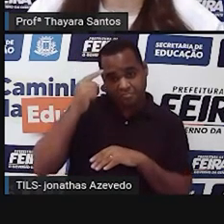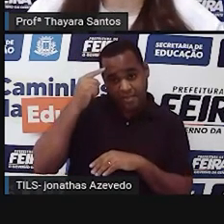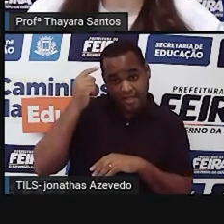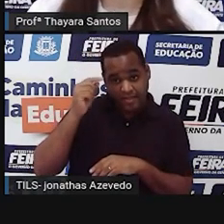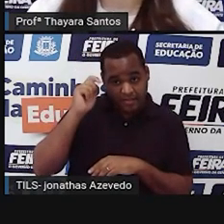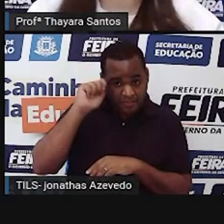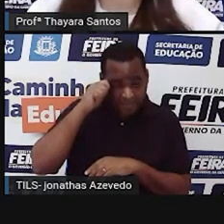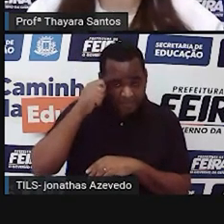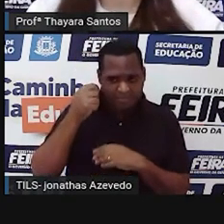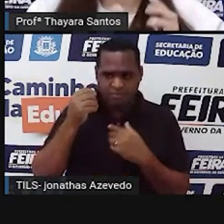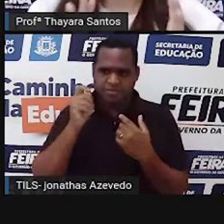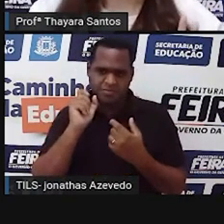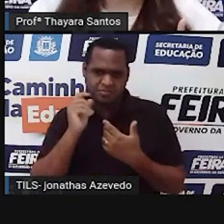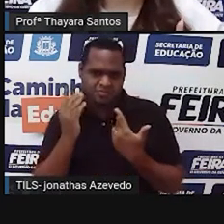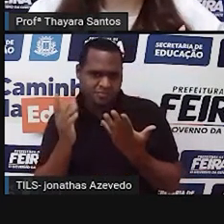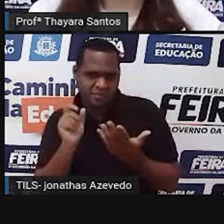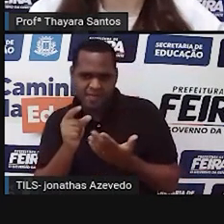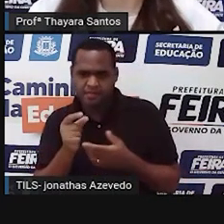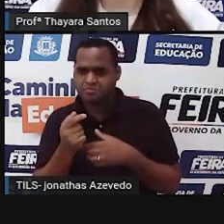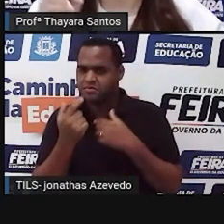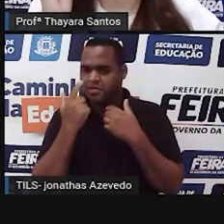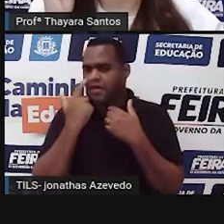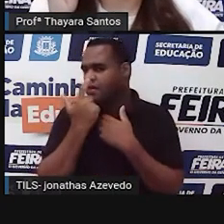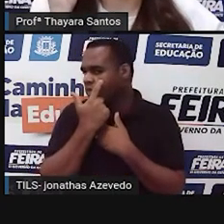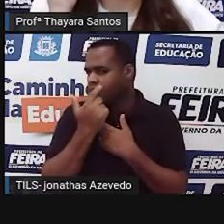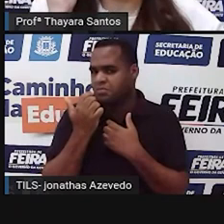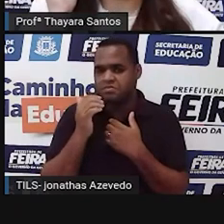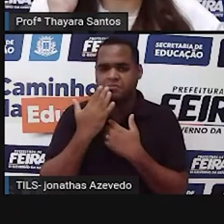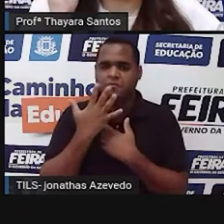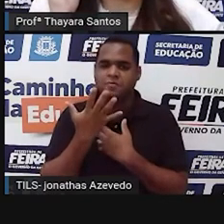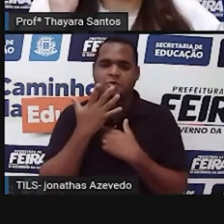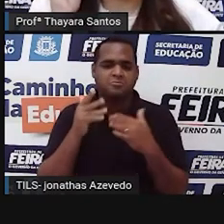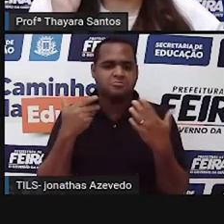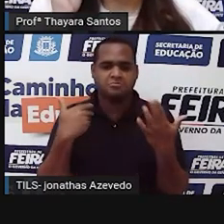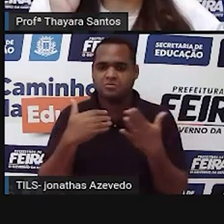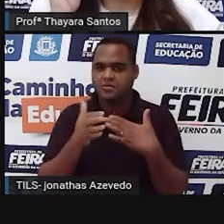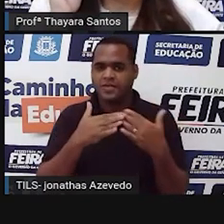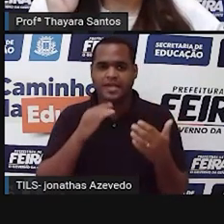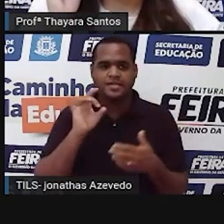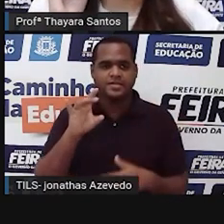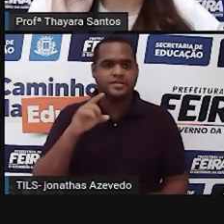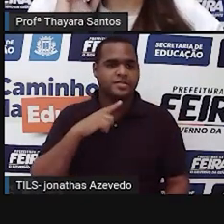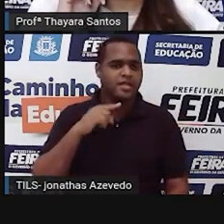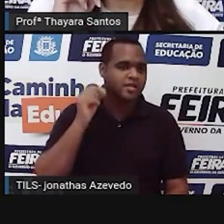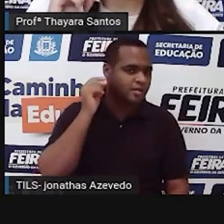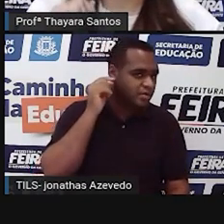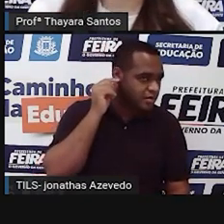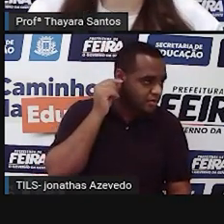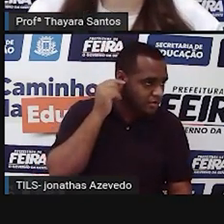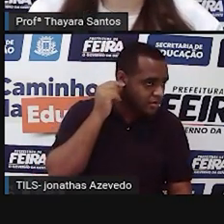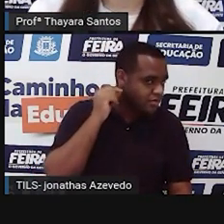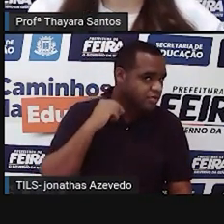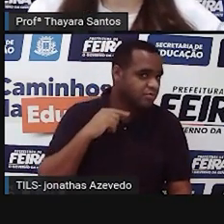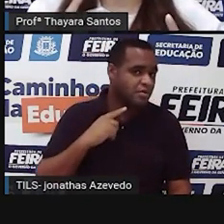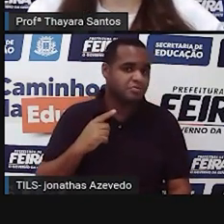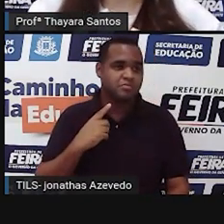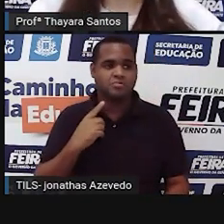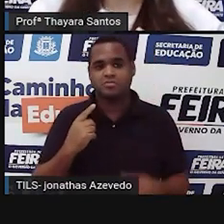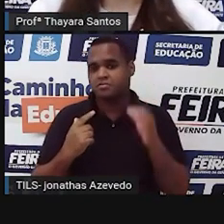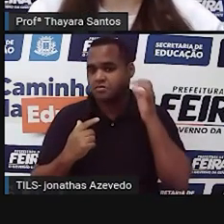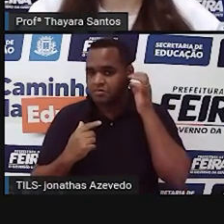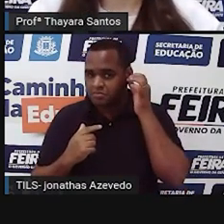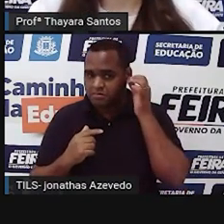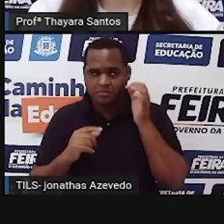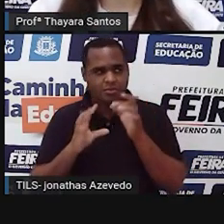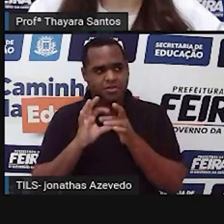cabelo, a cor do nosso olho, tudo que a gente tem, se a gente vai ter esse lóbulo da orelha grudado como o meu, se vai ser separado. Então, todas